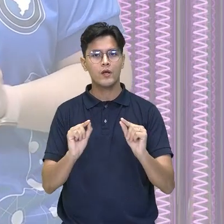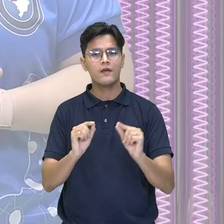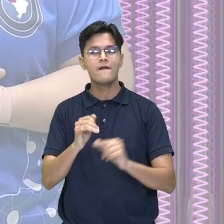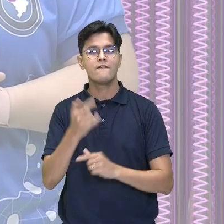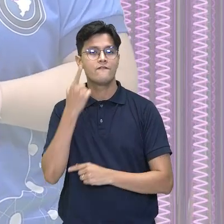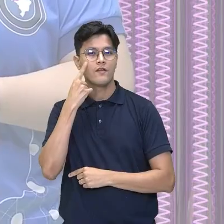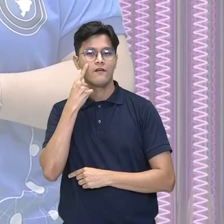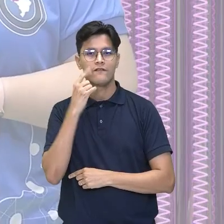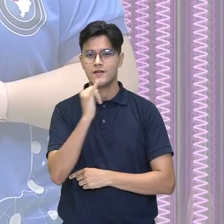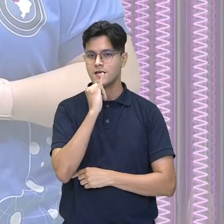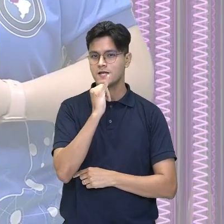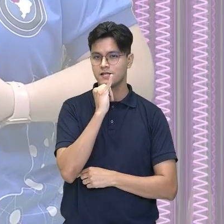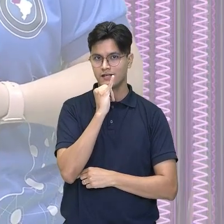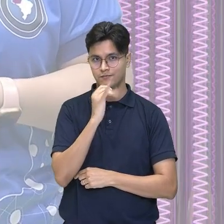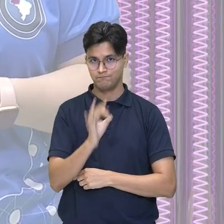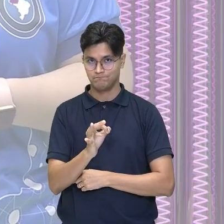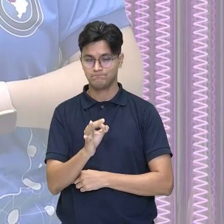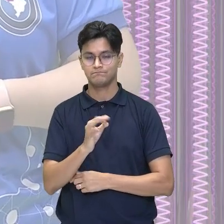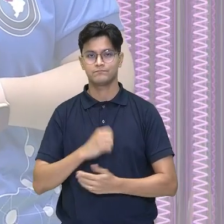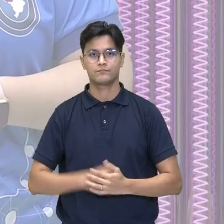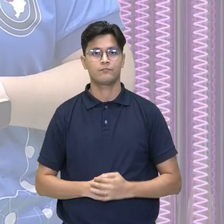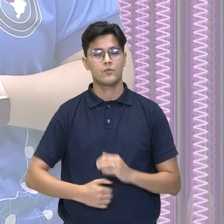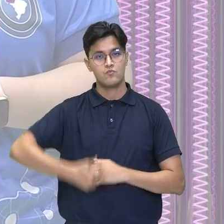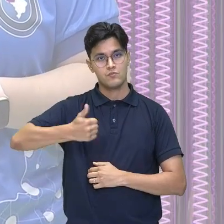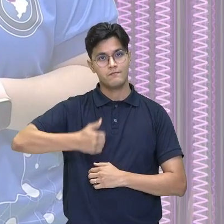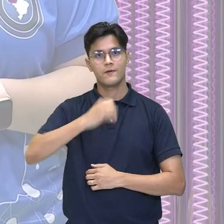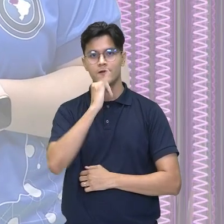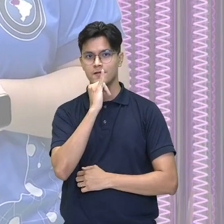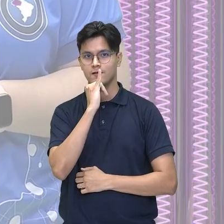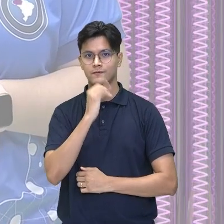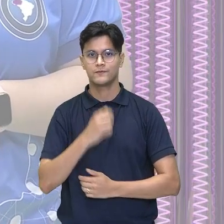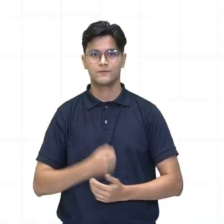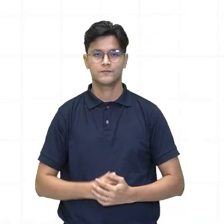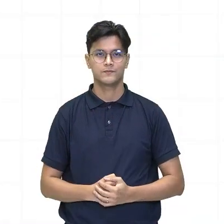exemplos de como fazer isso. Vamos ao nosso primeiro exemplo.